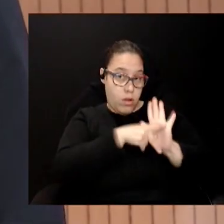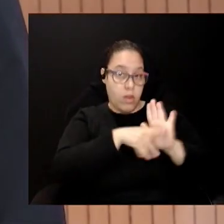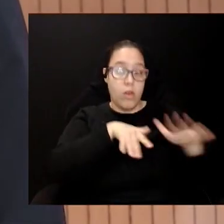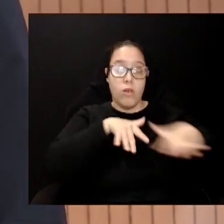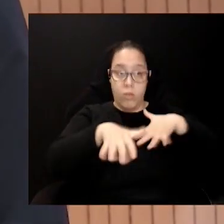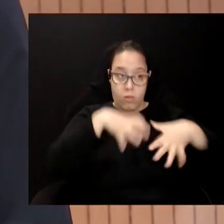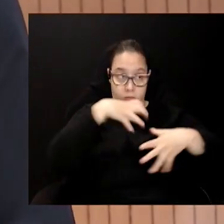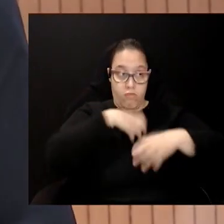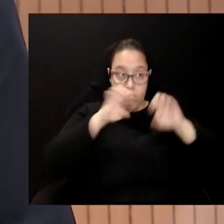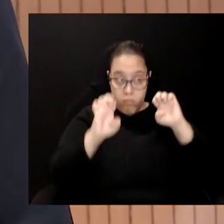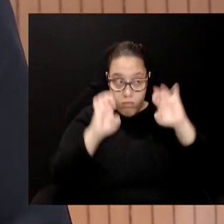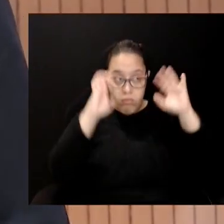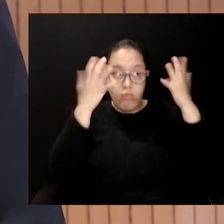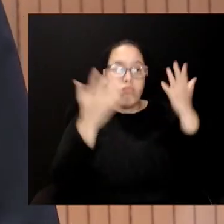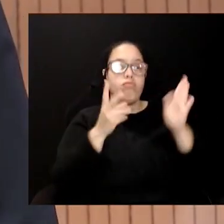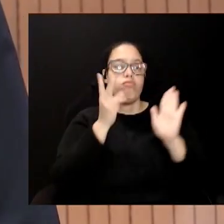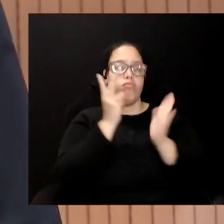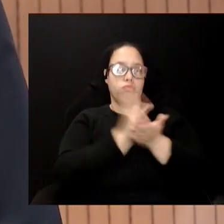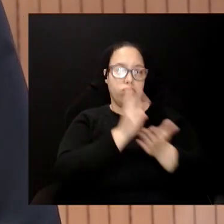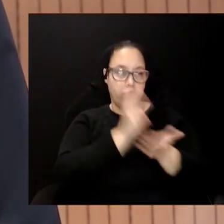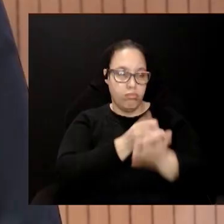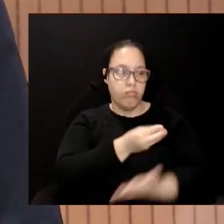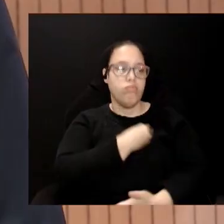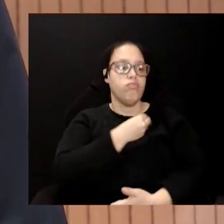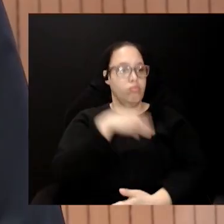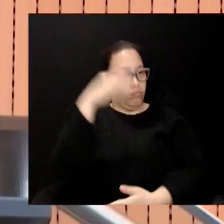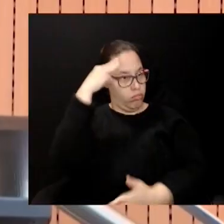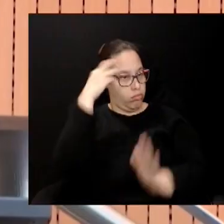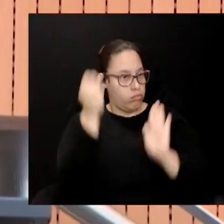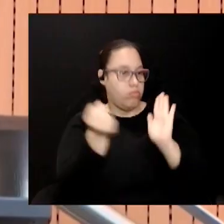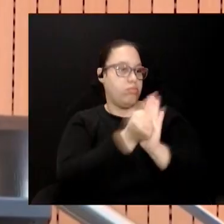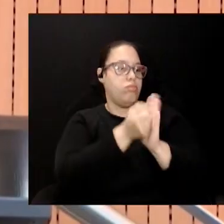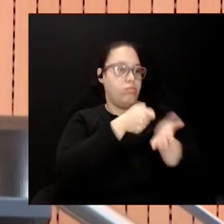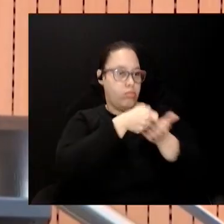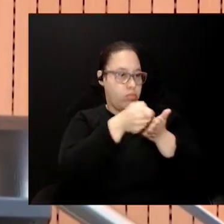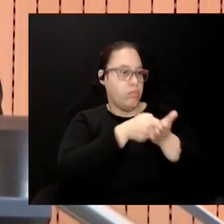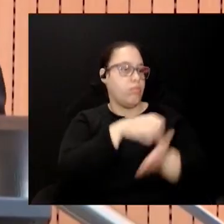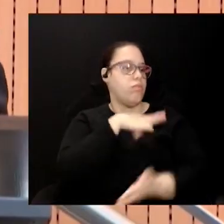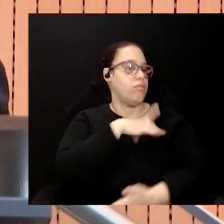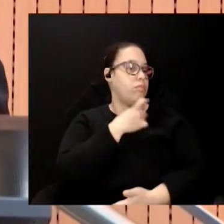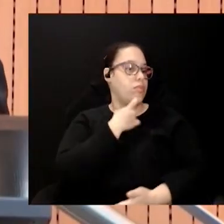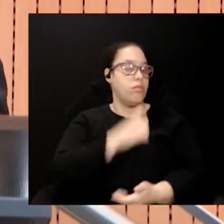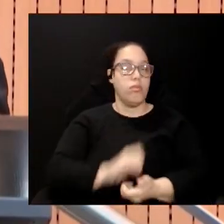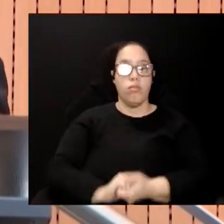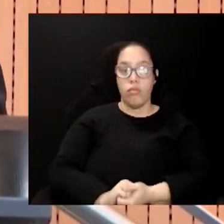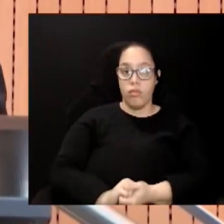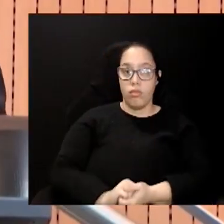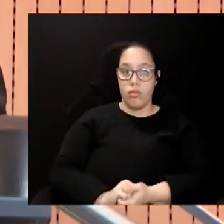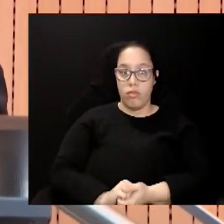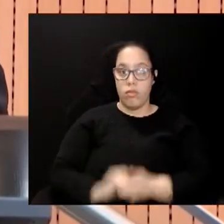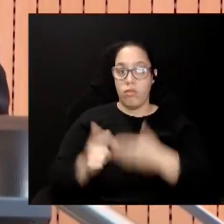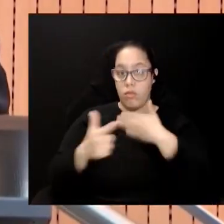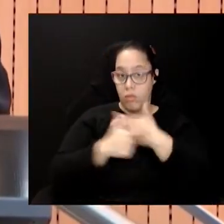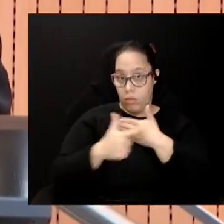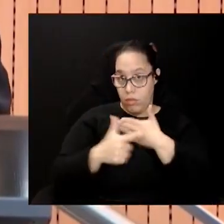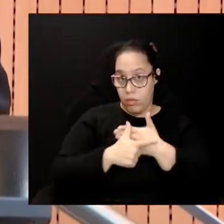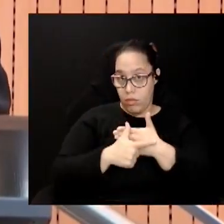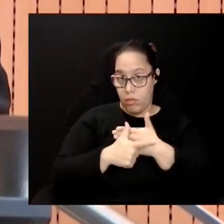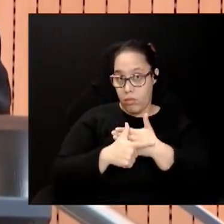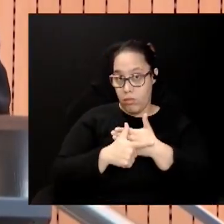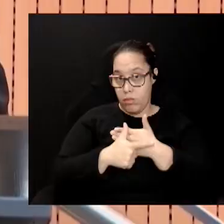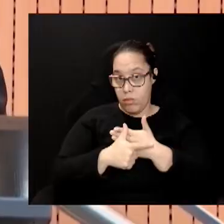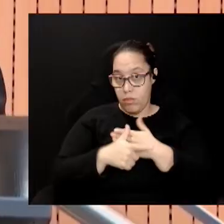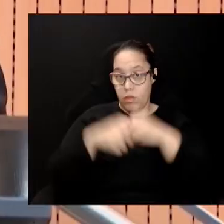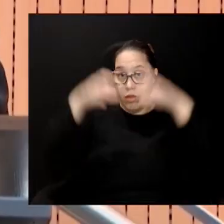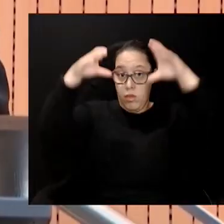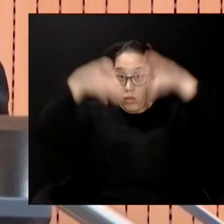e mantiveram vivo o legado do autor campineiro. Barcos de papel. Quando a chuva cessava e um